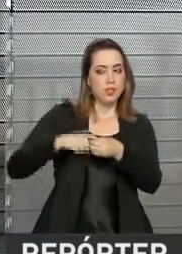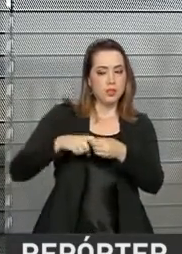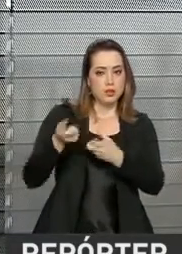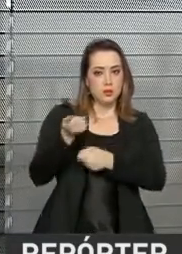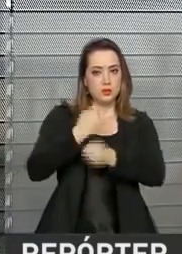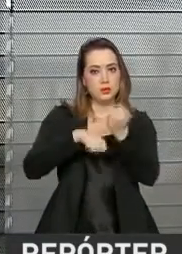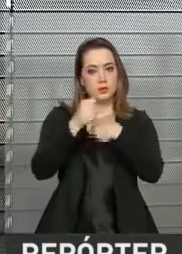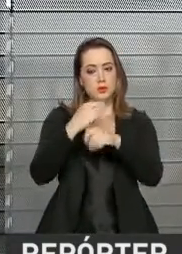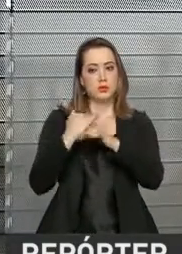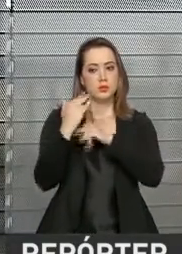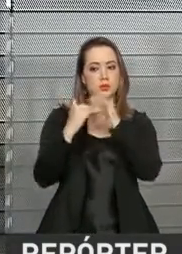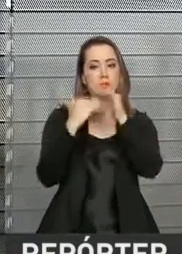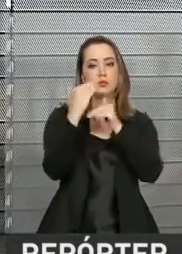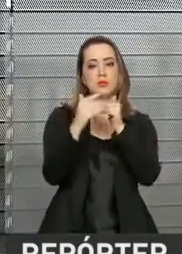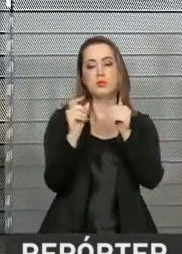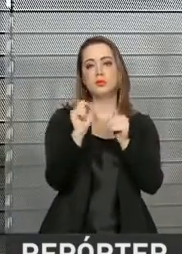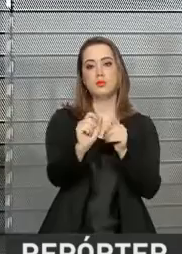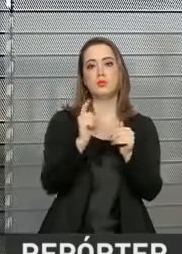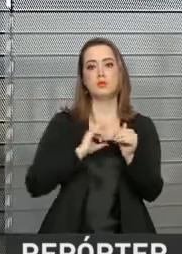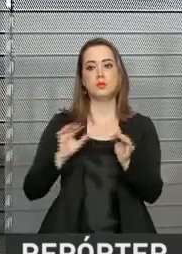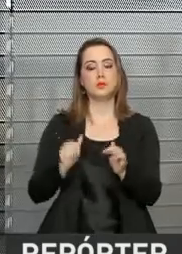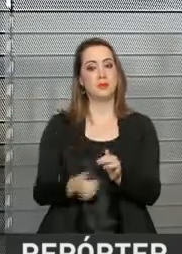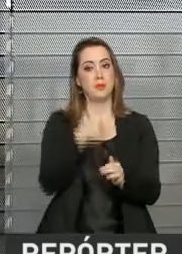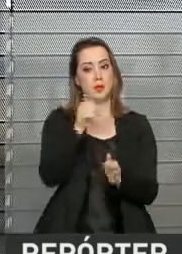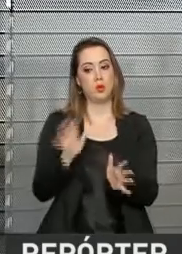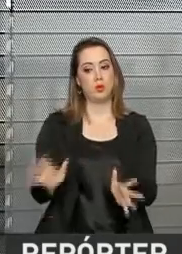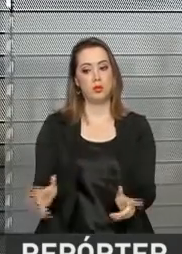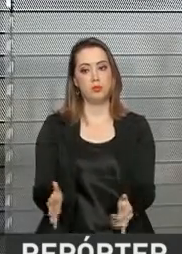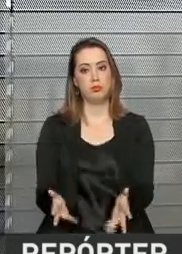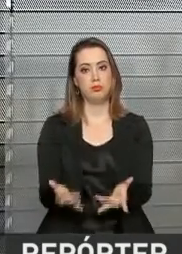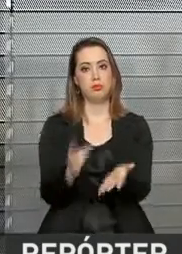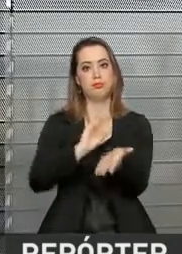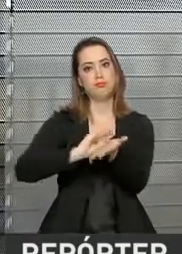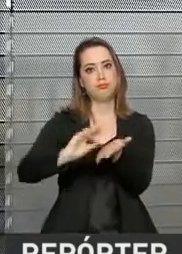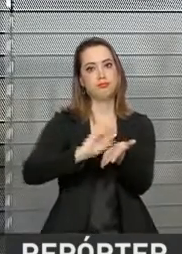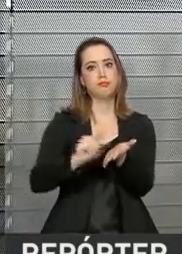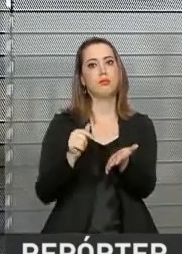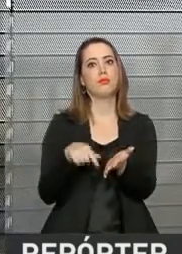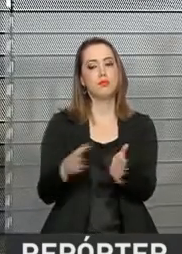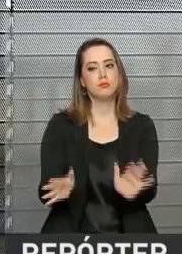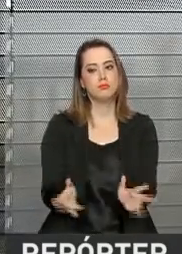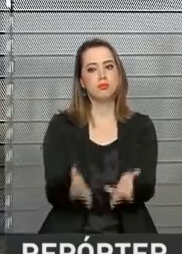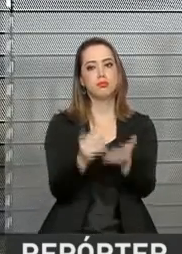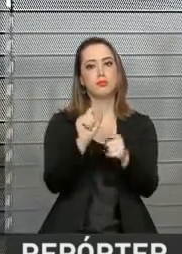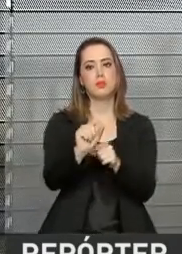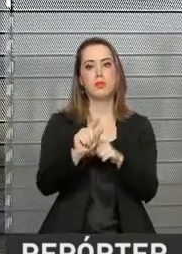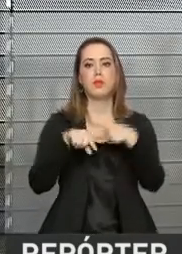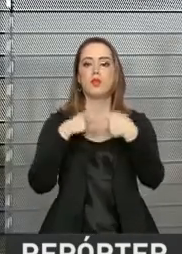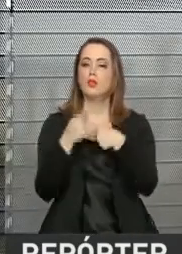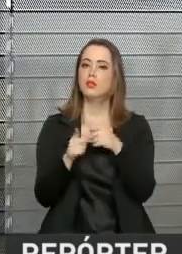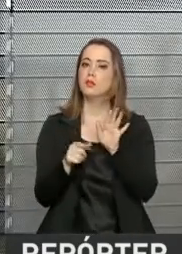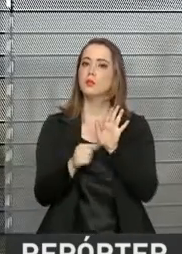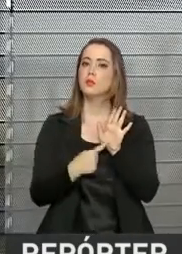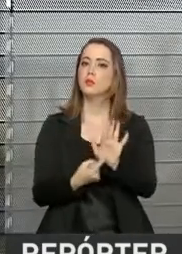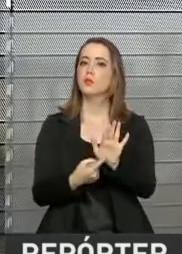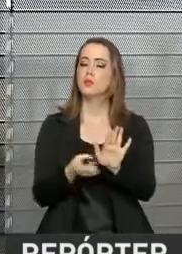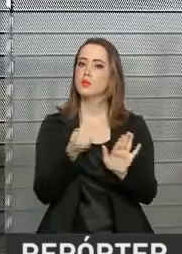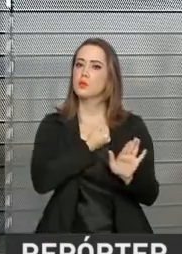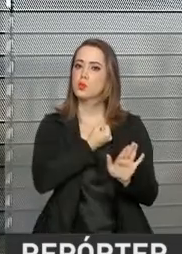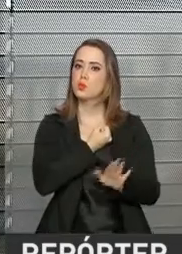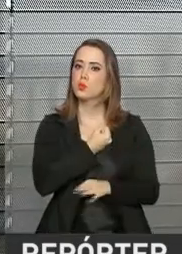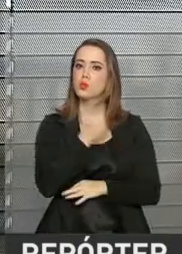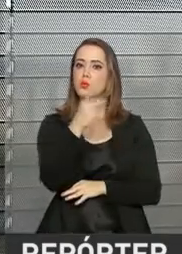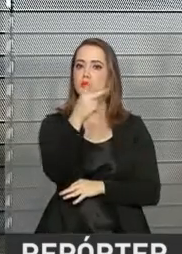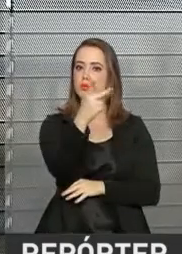em uma das bases você aumentar o investimento para aumentar a produção significa que isso vai repercutir no número do pib no final do